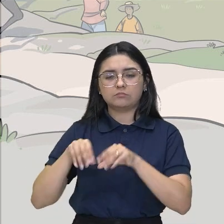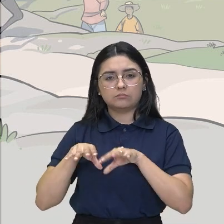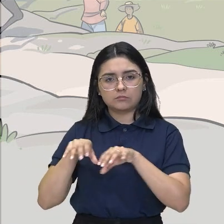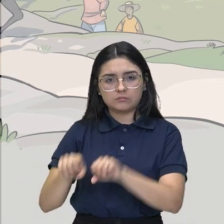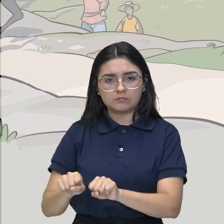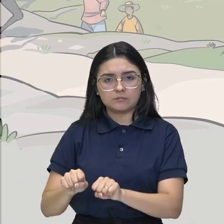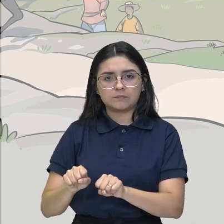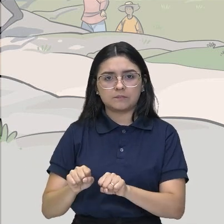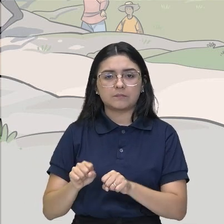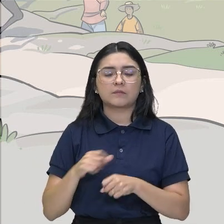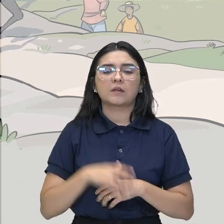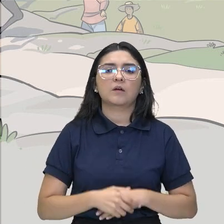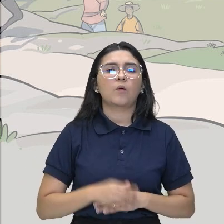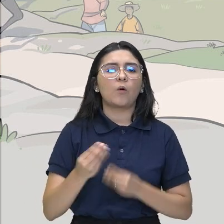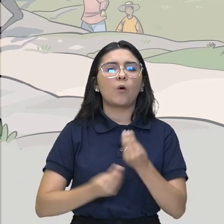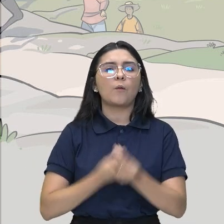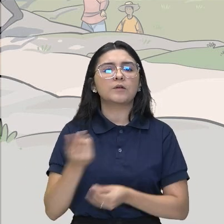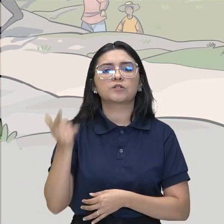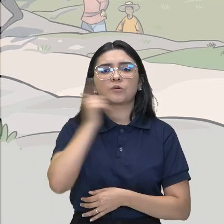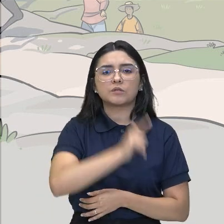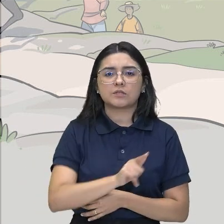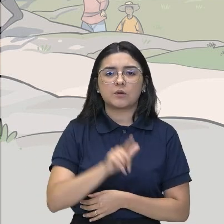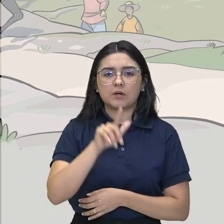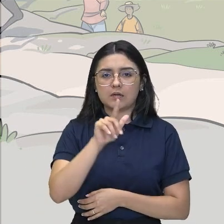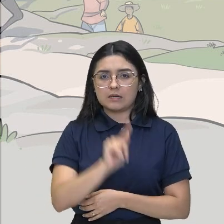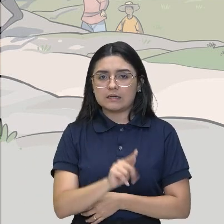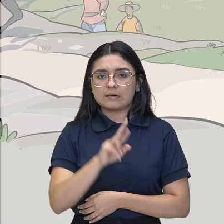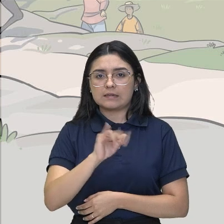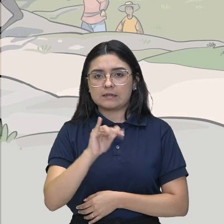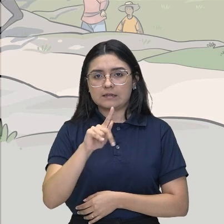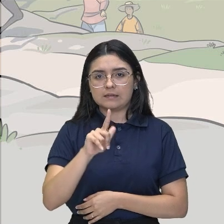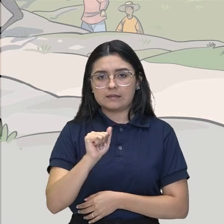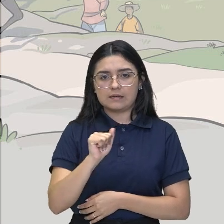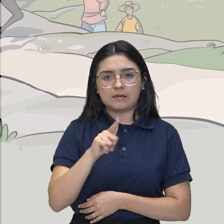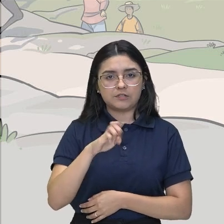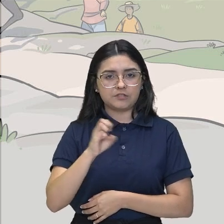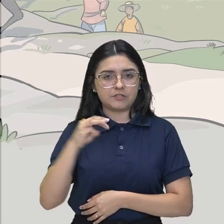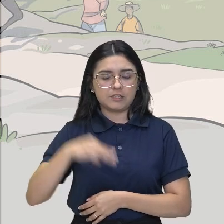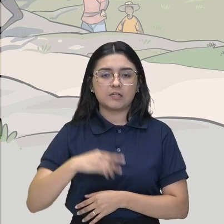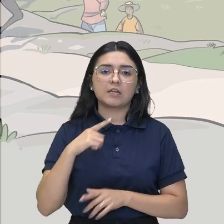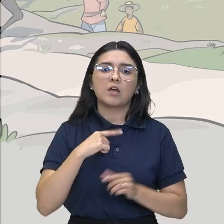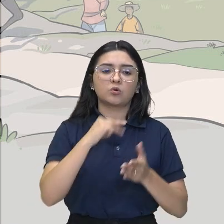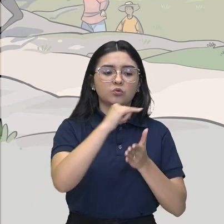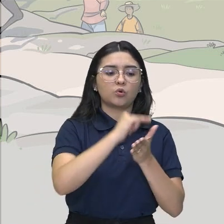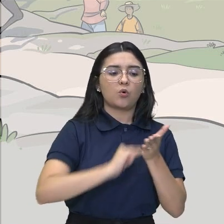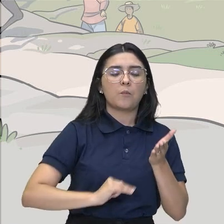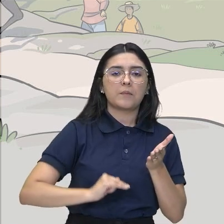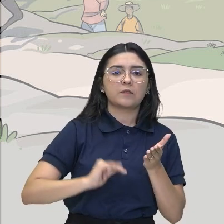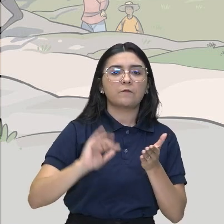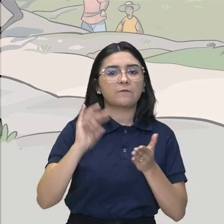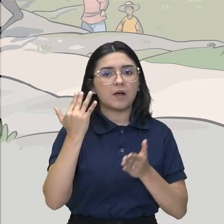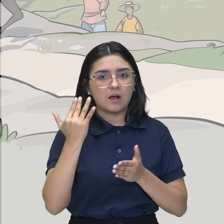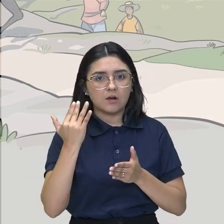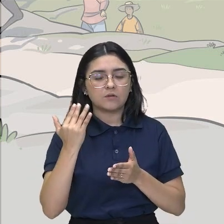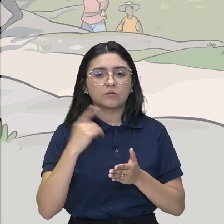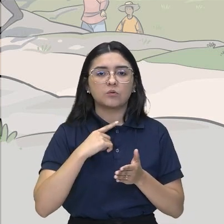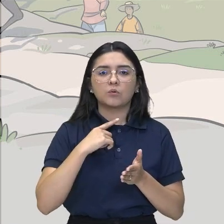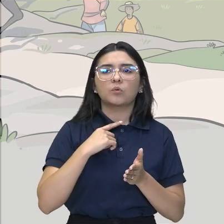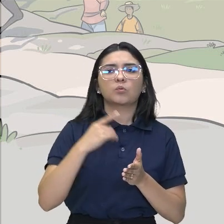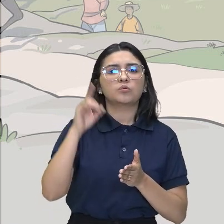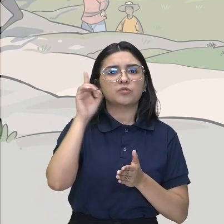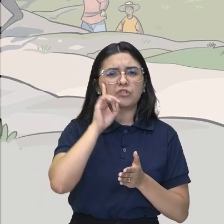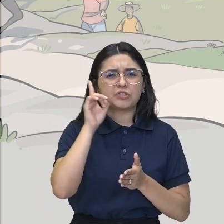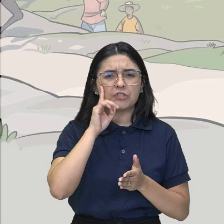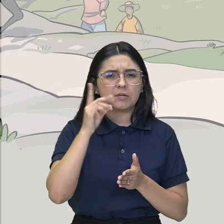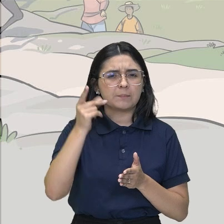de grilagem. Era basicamente uma falsificação de documento. O documento era falsificado com uma data bem antiga